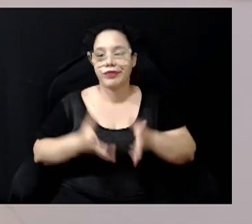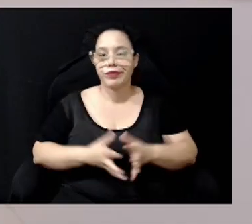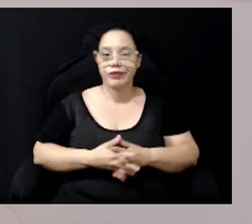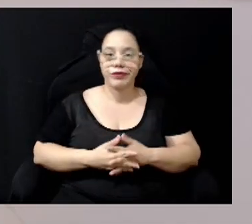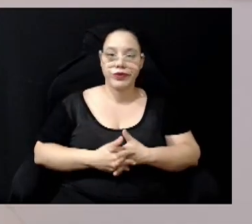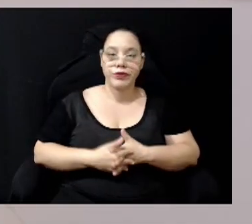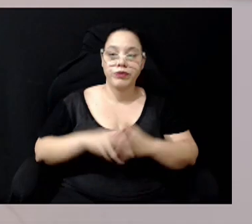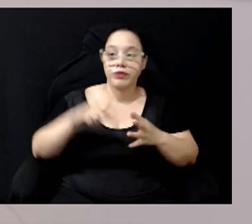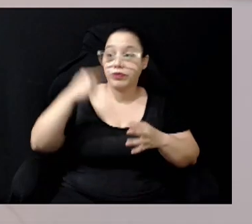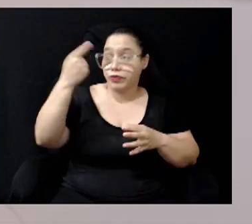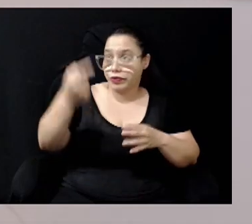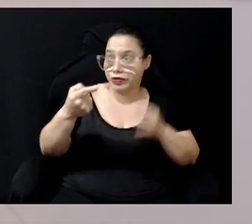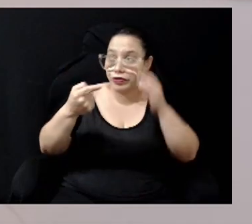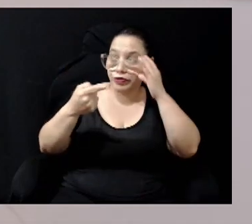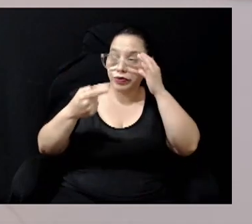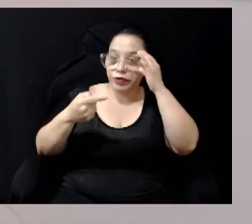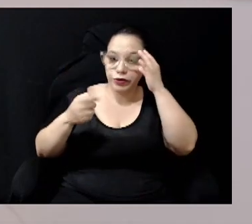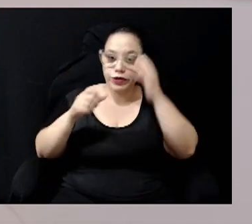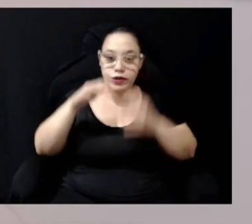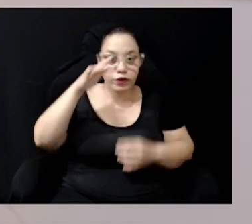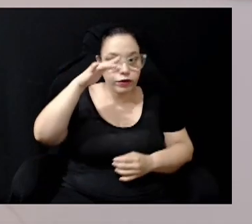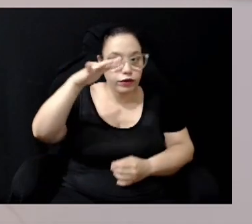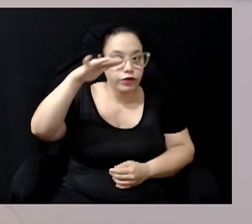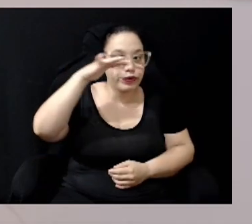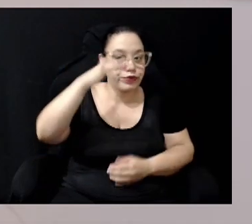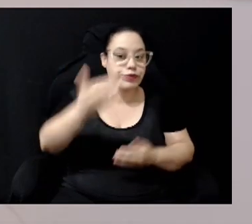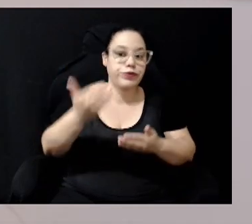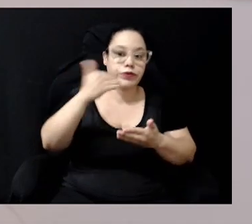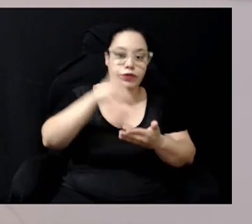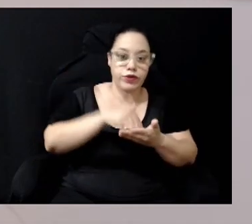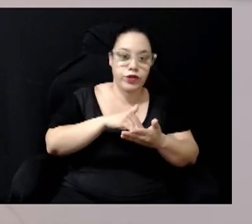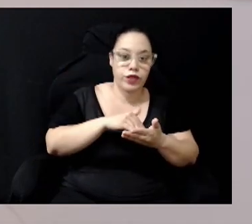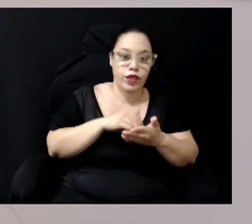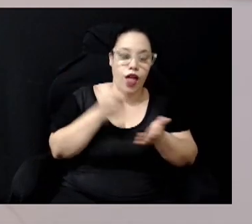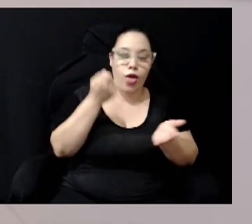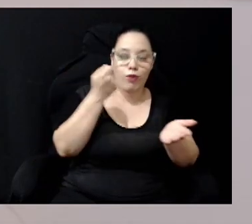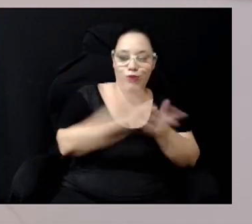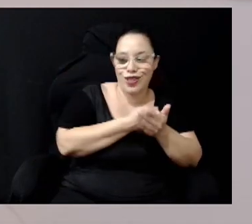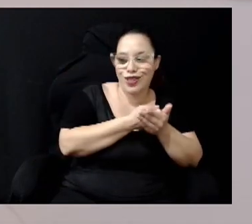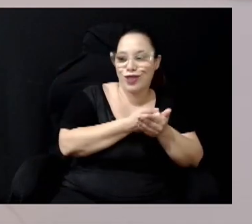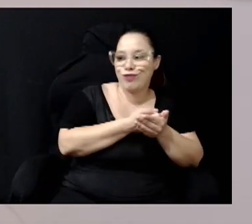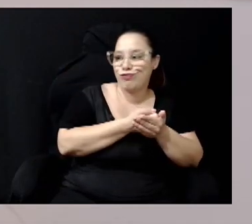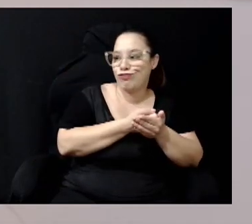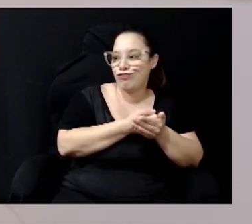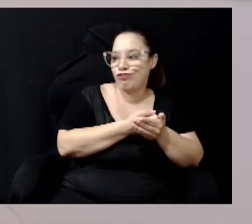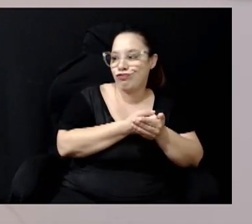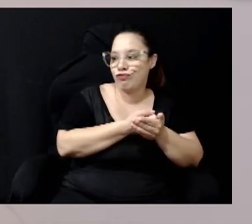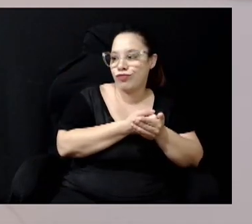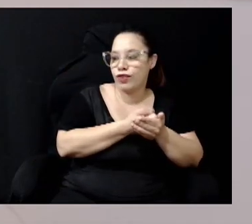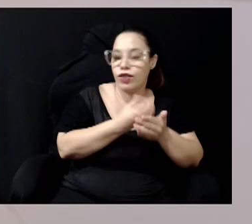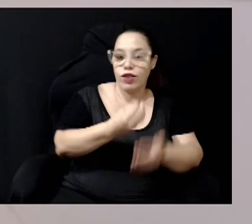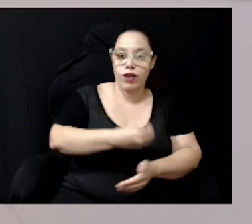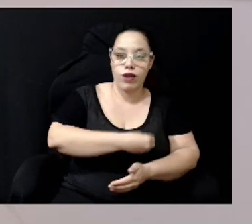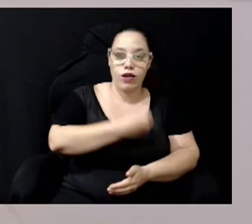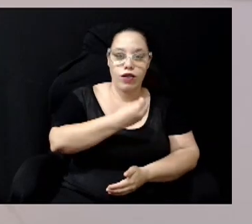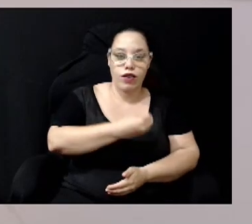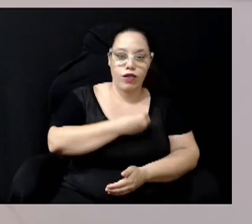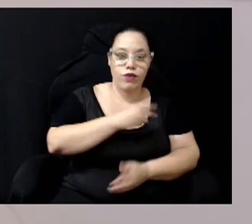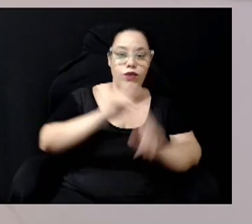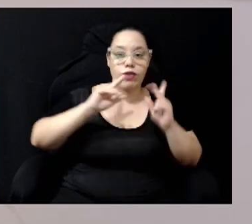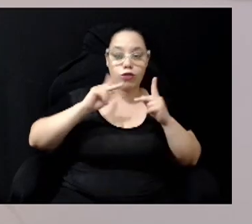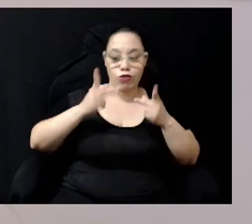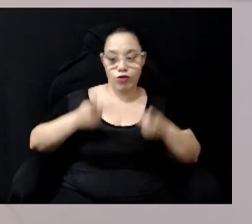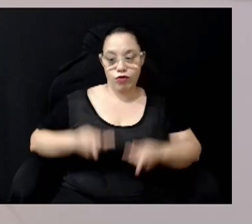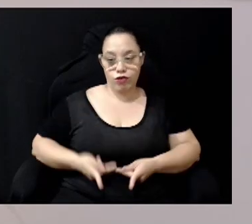lado, Ana, isso trouxe também um preço para eles, que eles estão vivendo uma vida muito mais humana do que eles